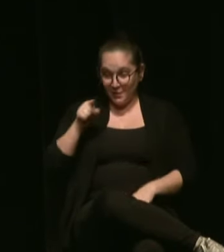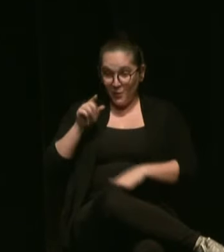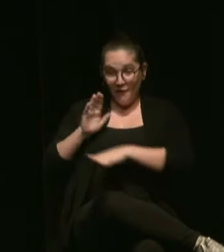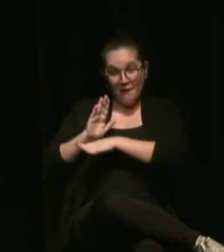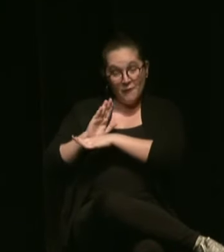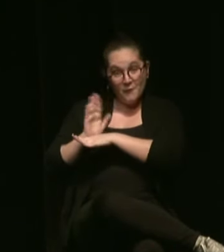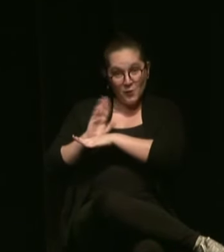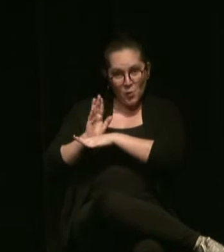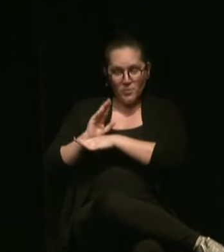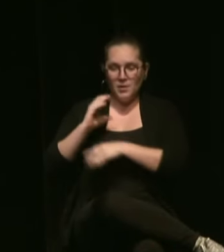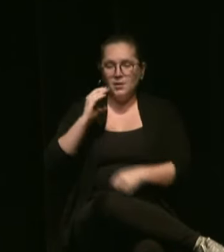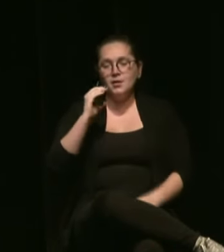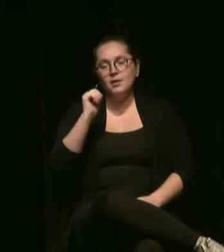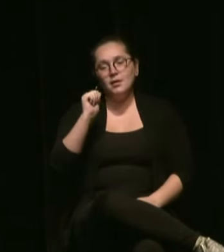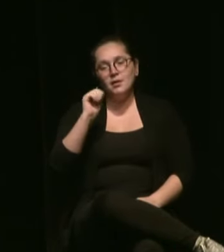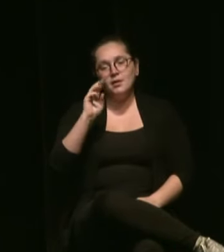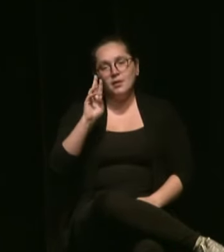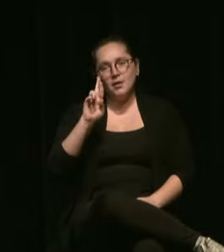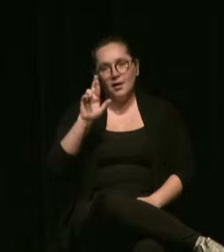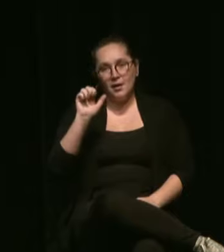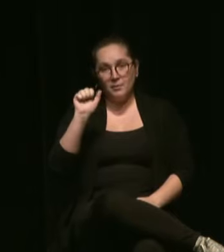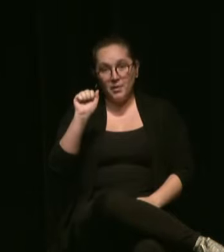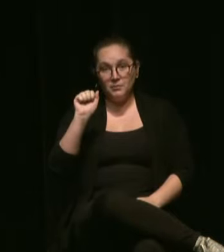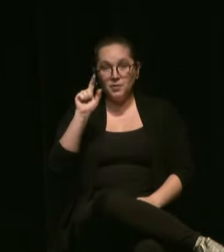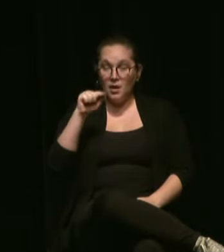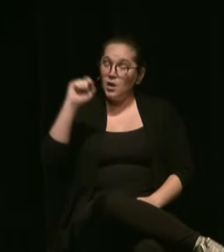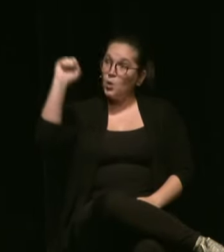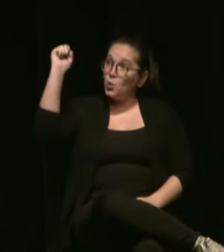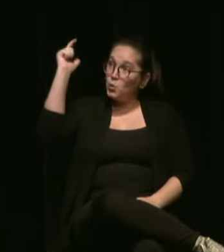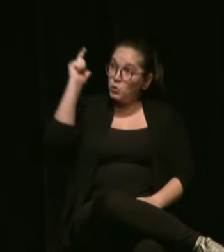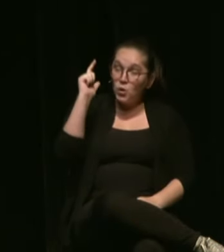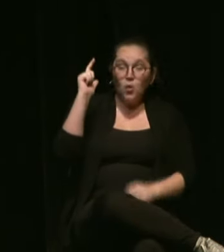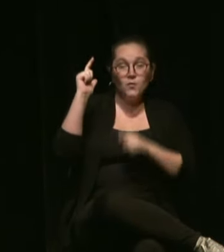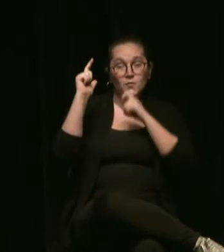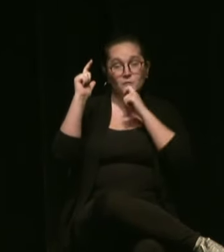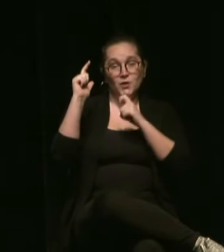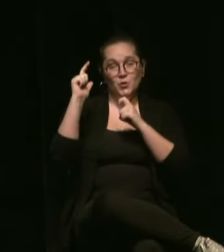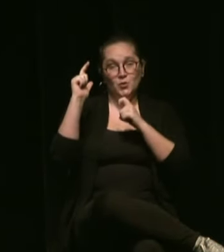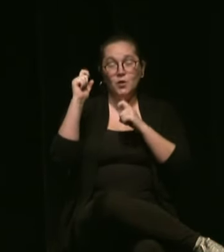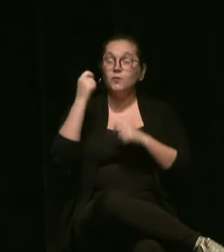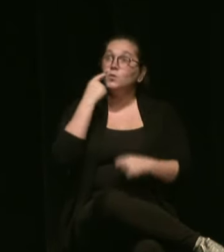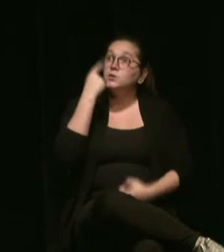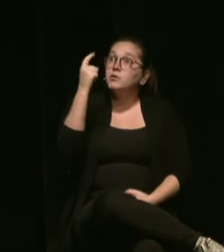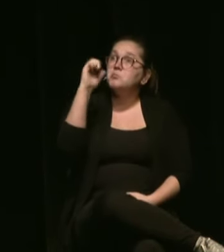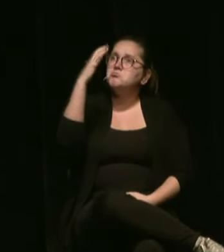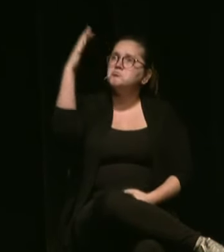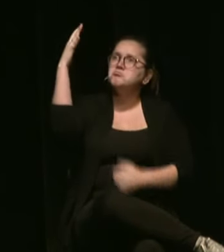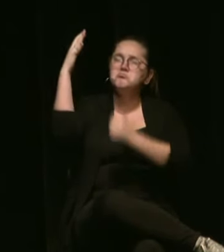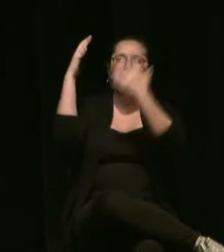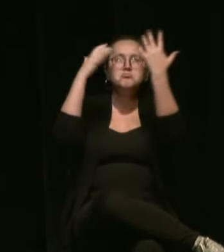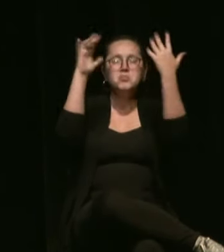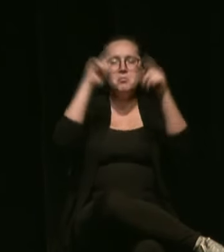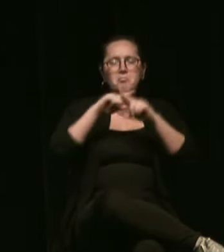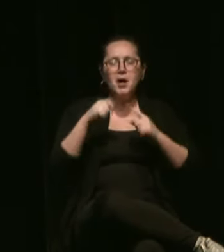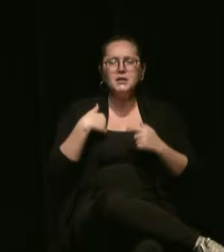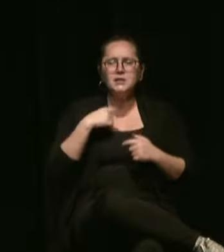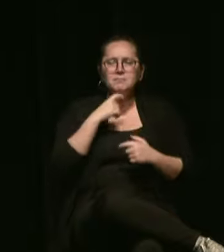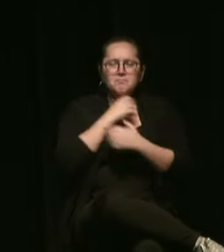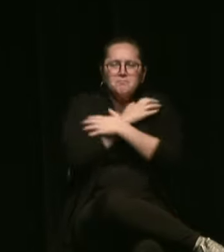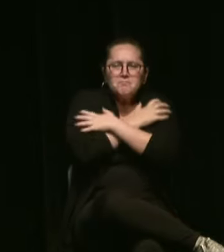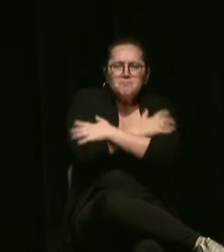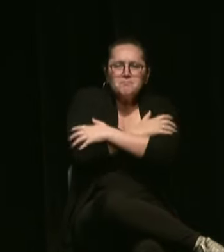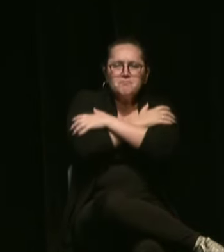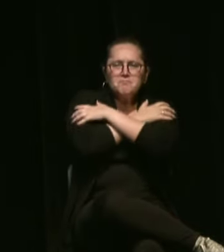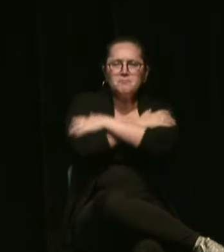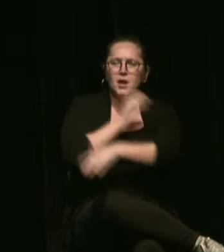Brilhante, mas que não aquece. E que, segundo ele, não deixou descendentes também. Né? É um filme único. E aí